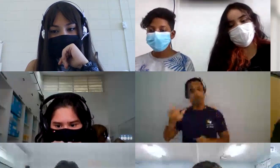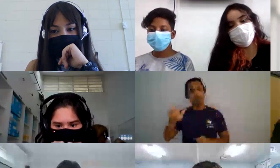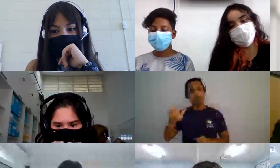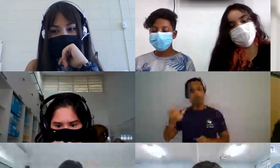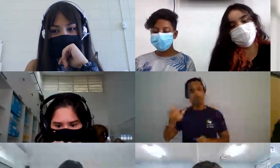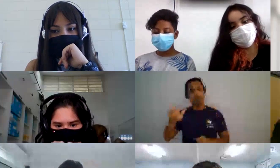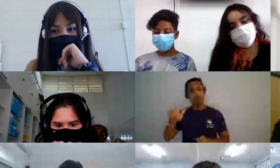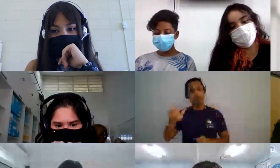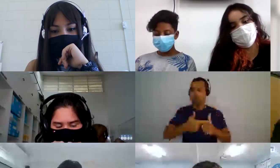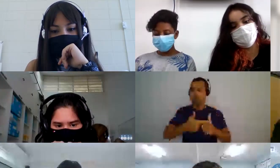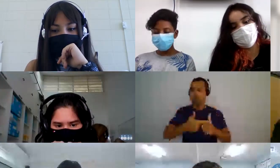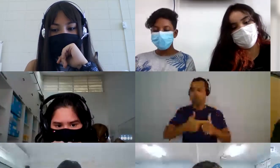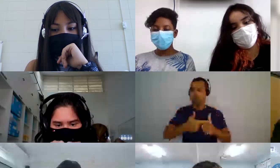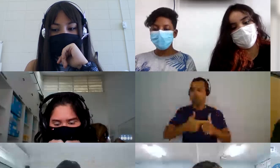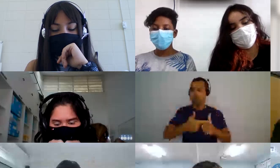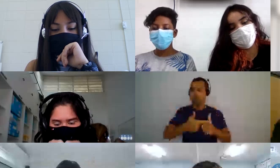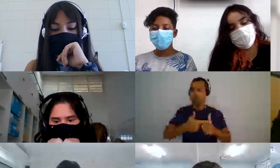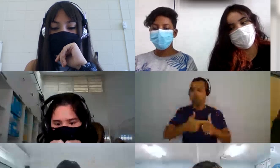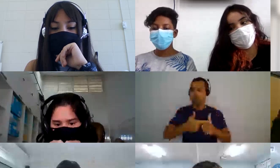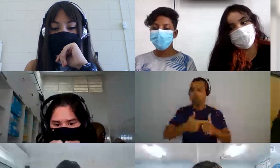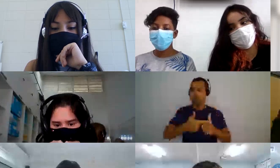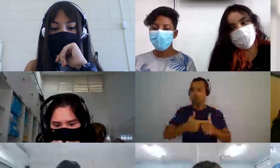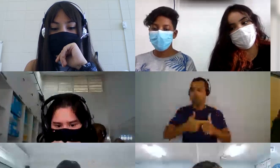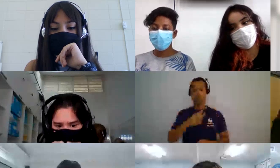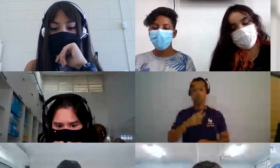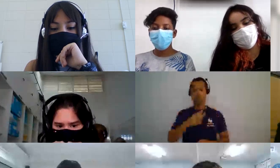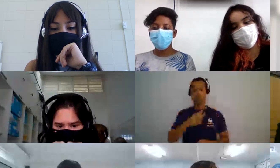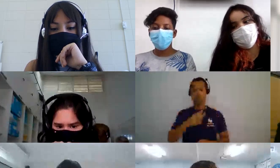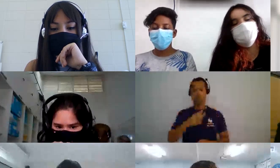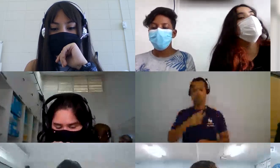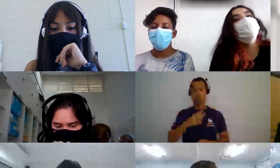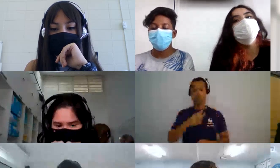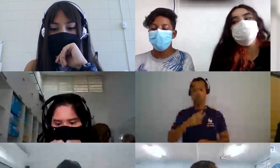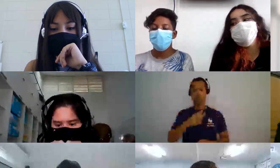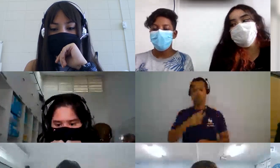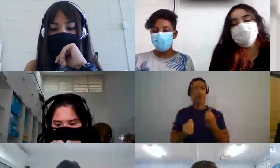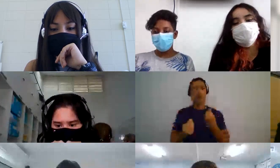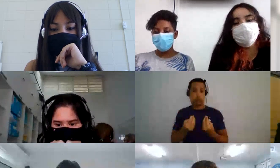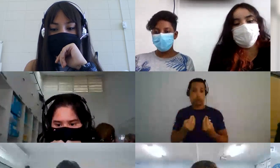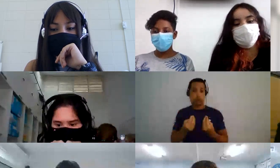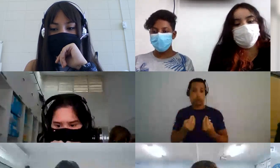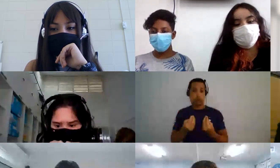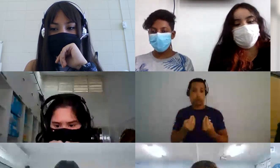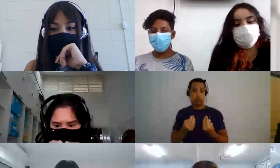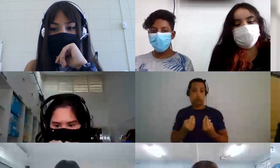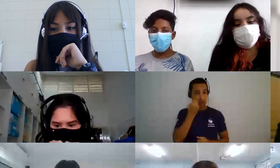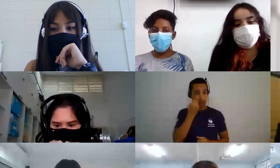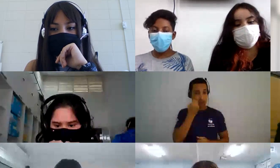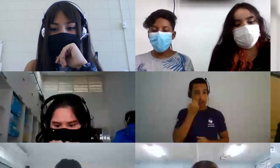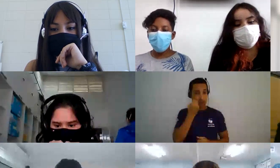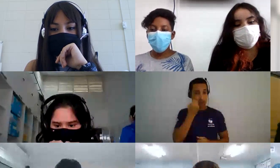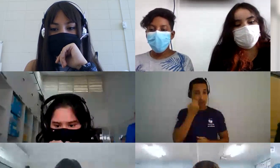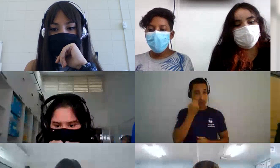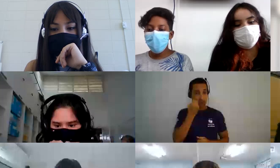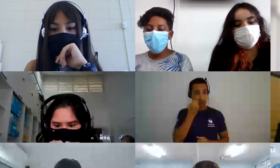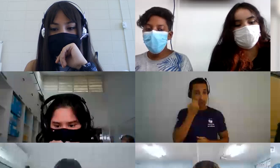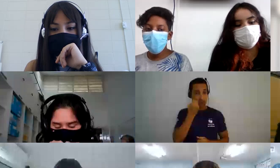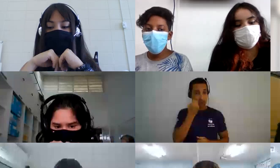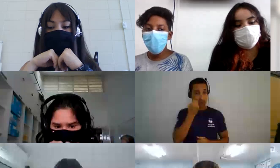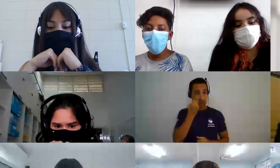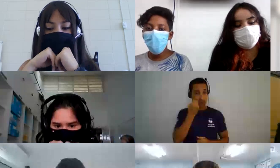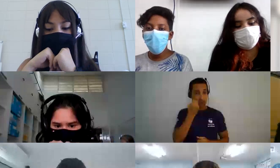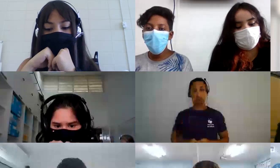não há problema nenhum experimentar. Você só vai conhecer o mundo se você experimentar. Você só vai conhecer